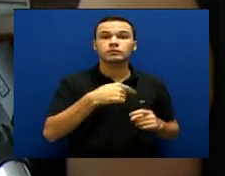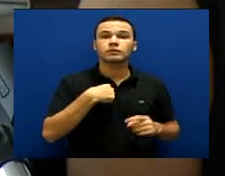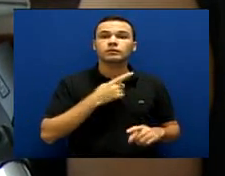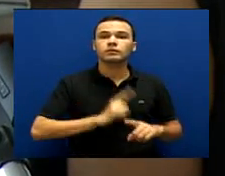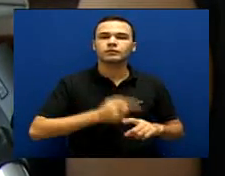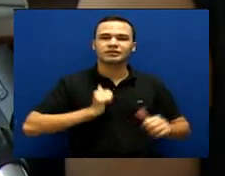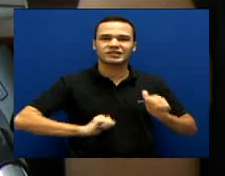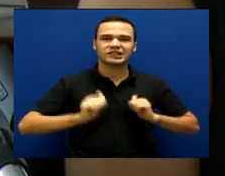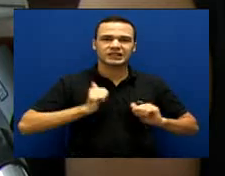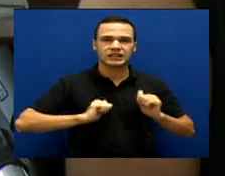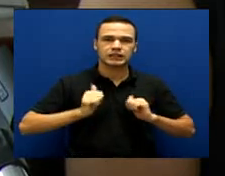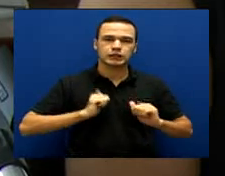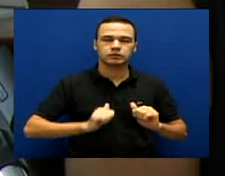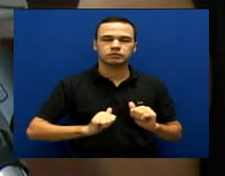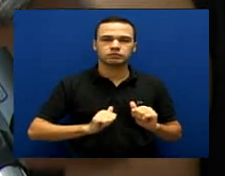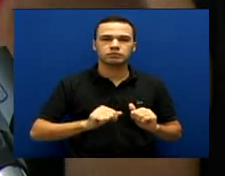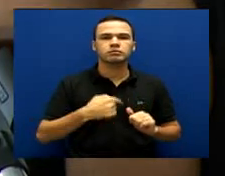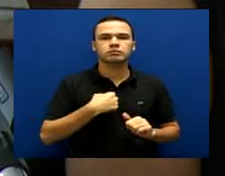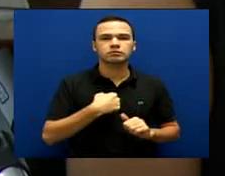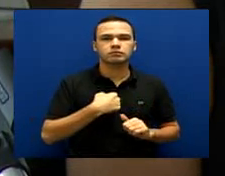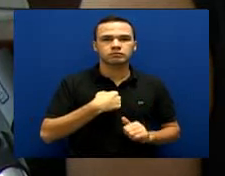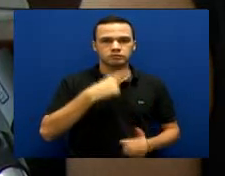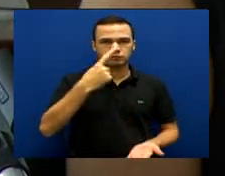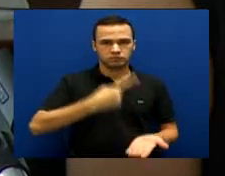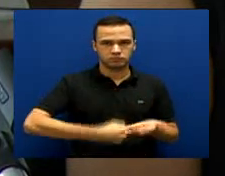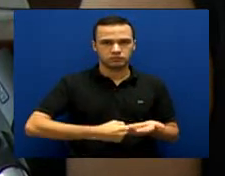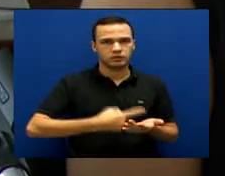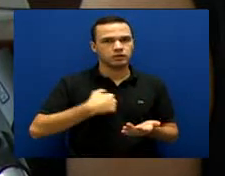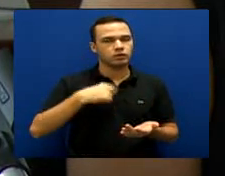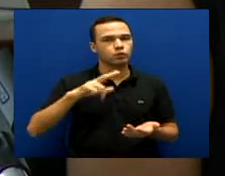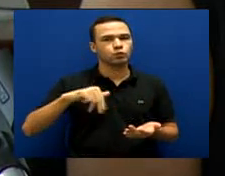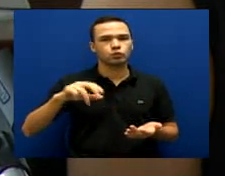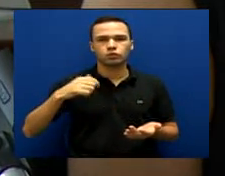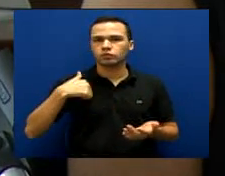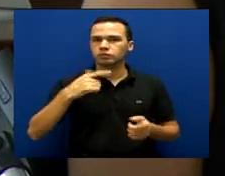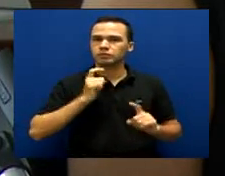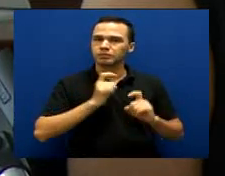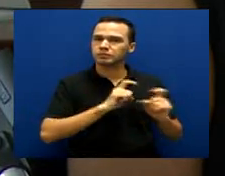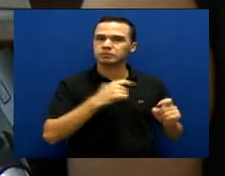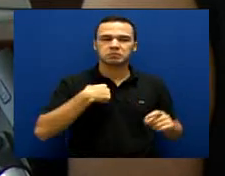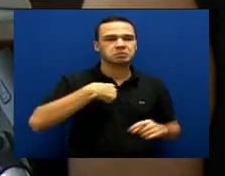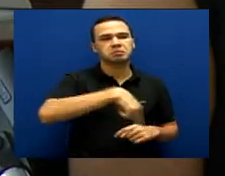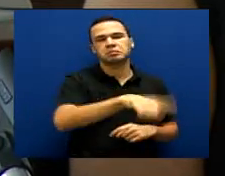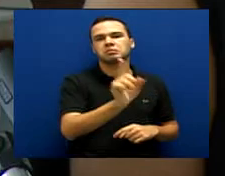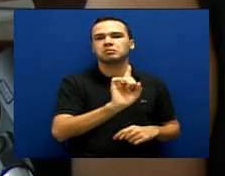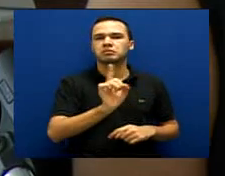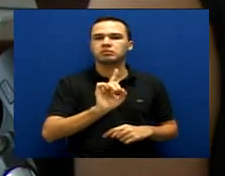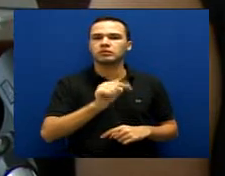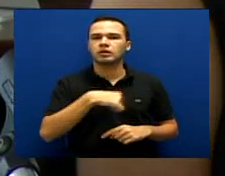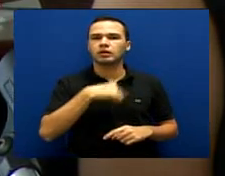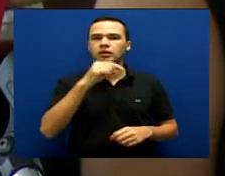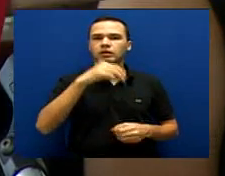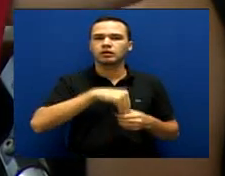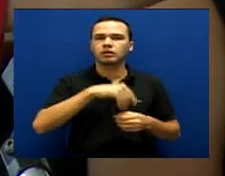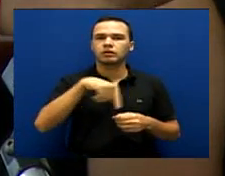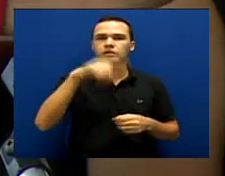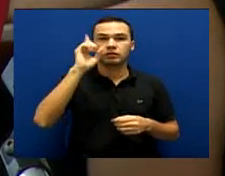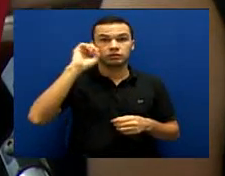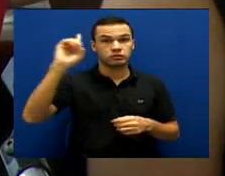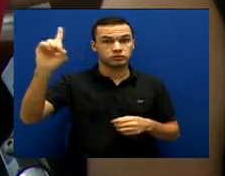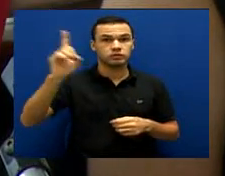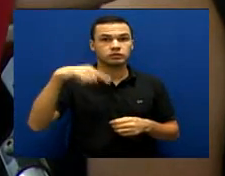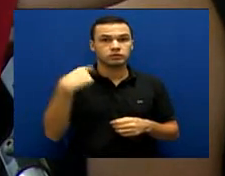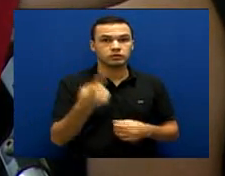expectativas o que eu prometi que nunca mais veria uma reunião nenhuma na fatídica data em que